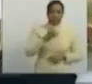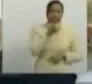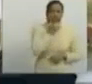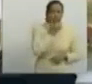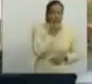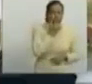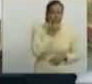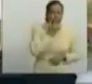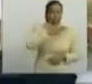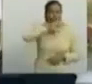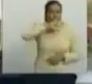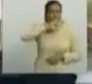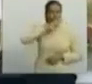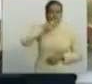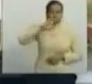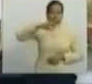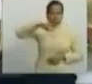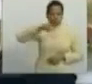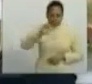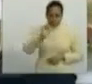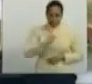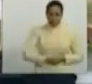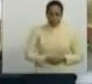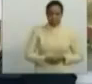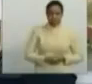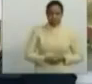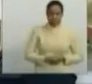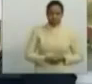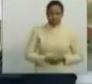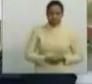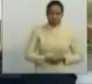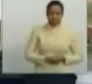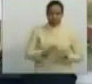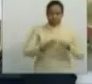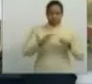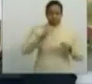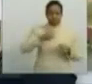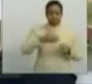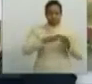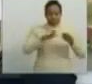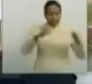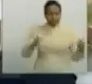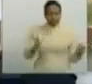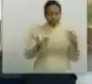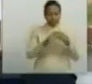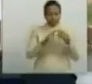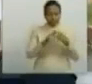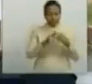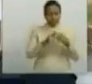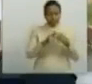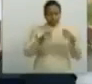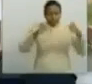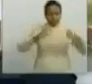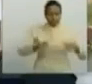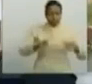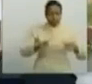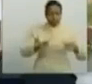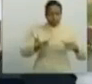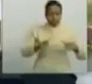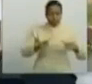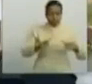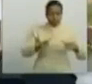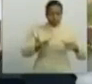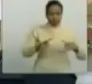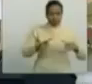Lorena, por estar fazendo do altar um lugar de política partidária. E ao Dom